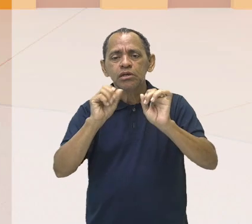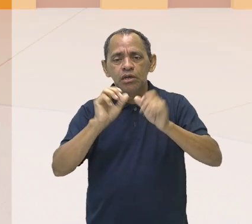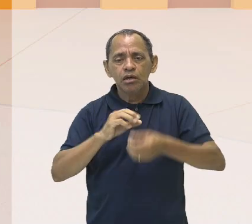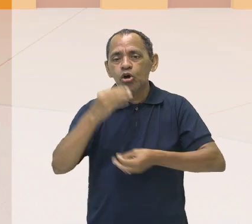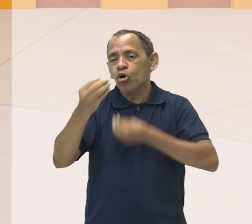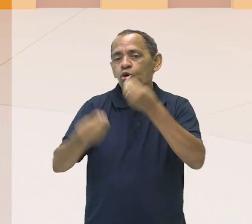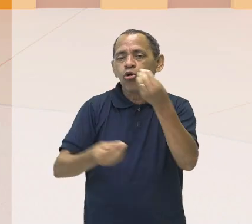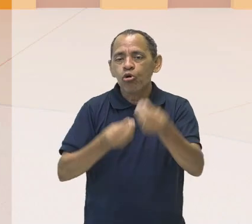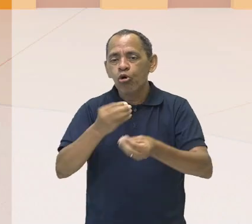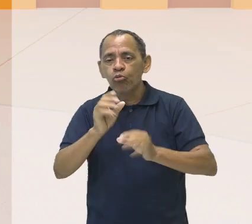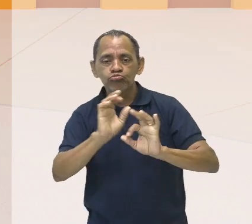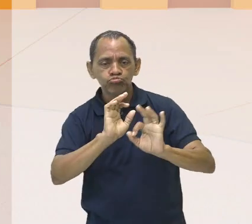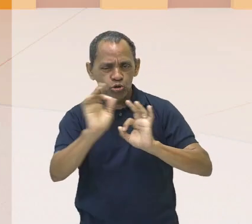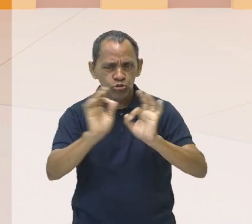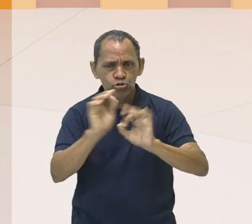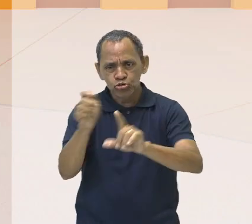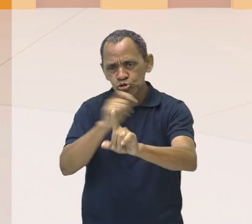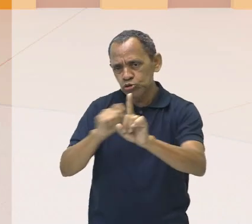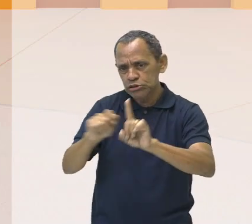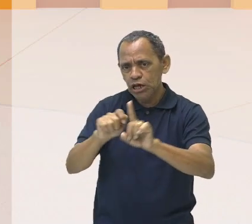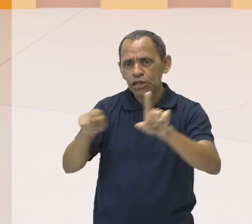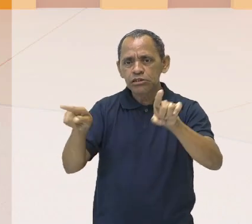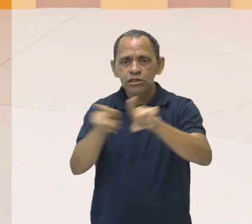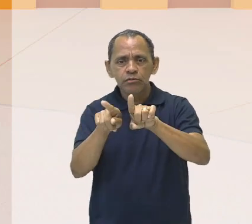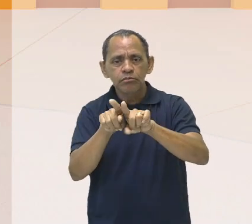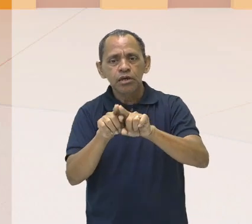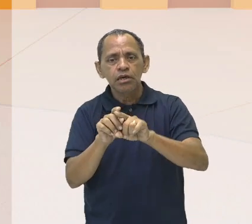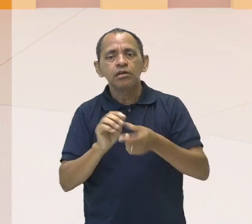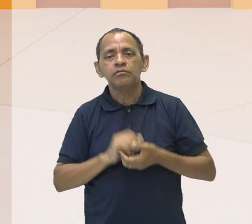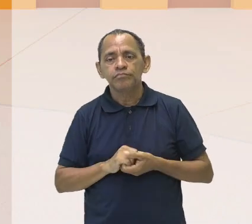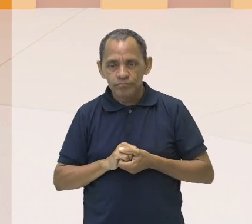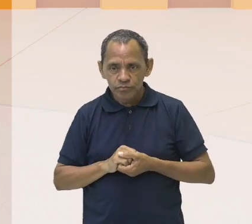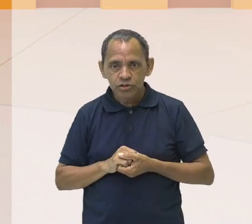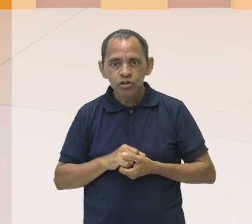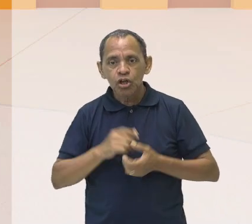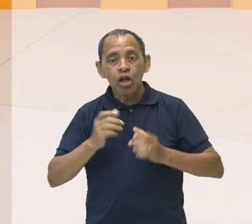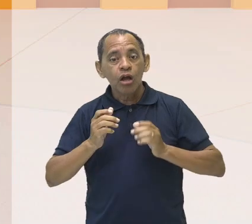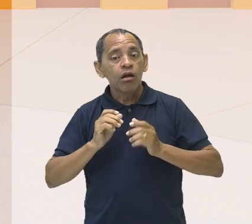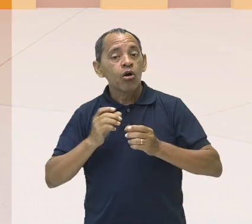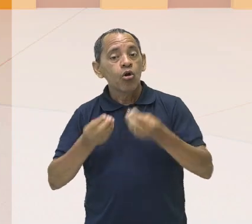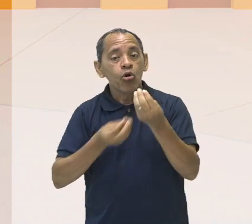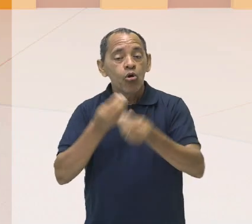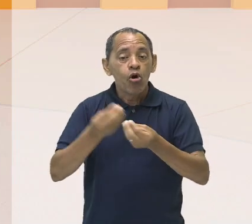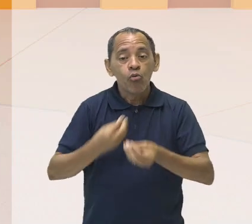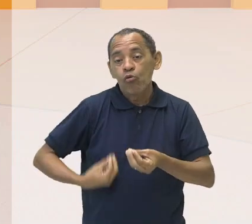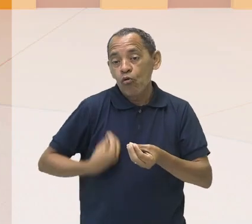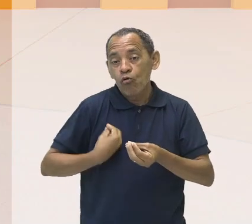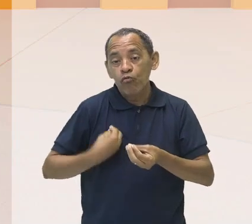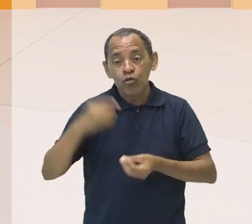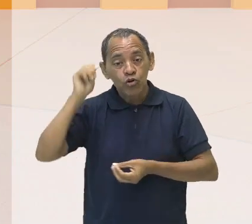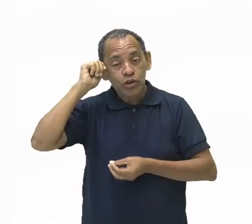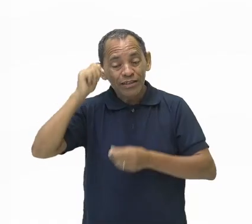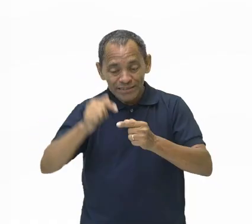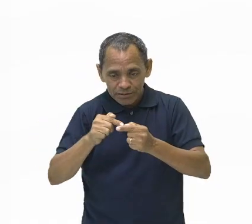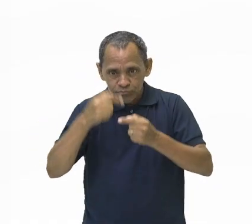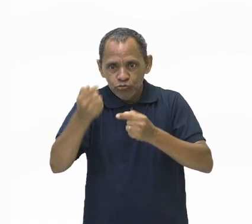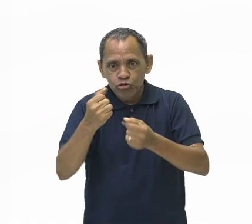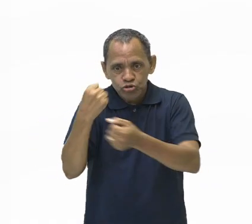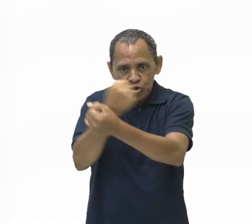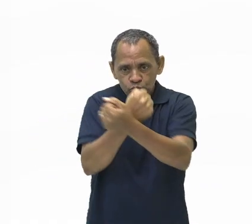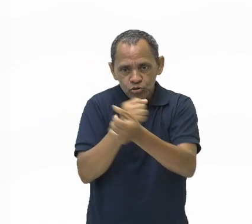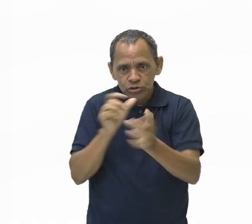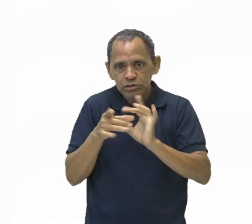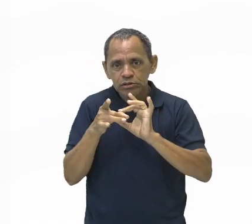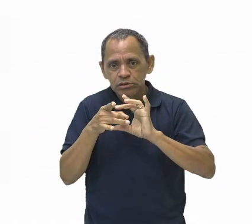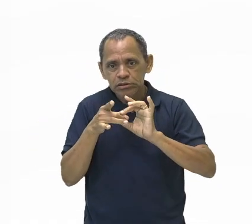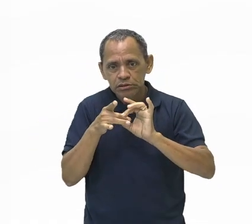se dar a organização social e também a condição de vida desse negro pós-abolição? Acompanhem comigo. Vamos